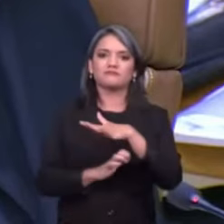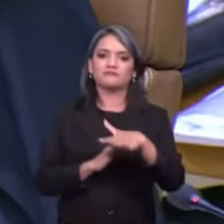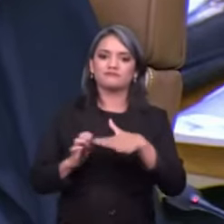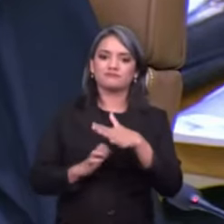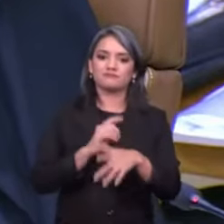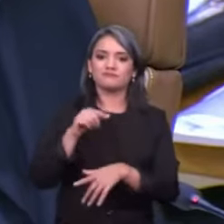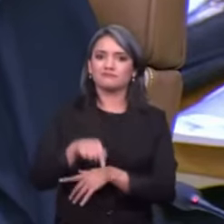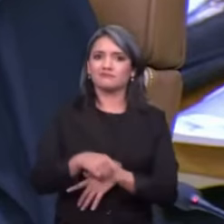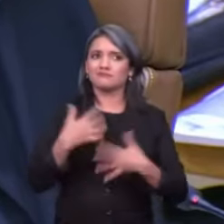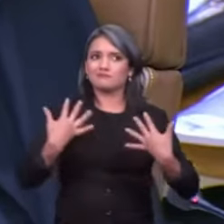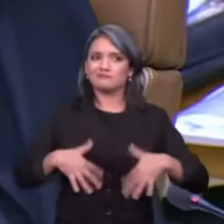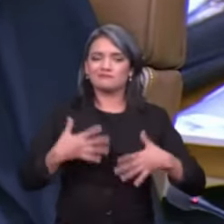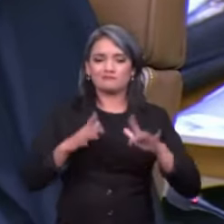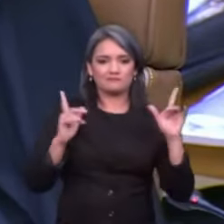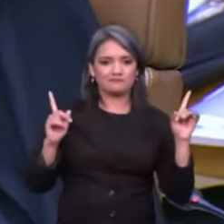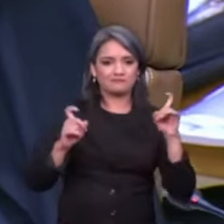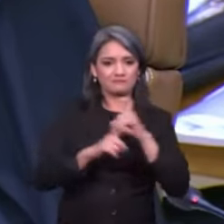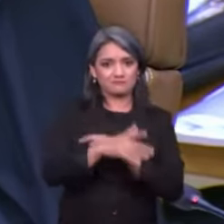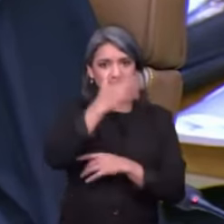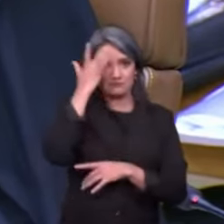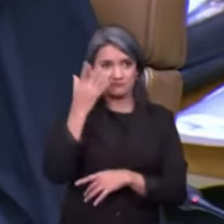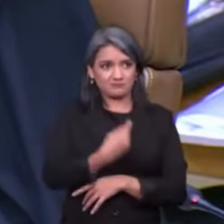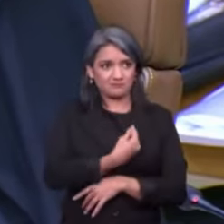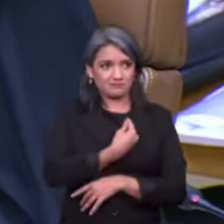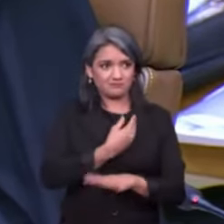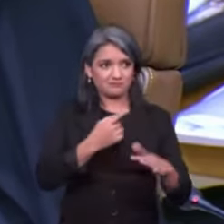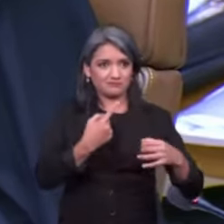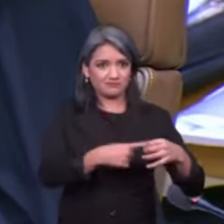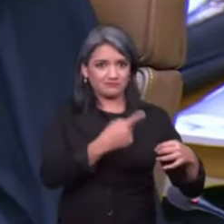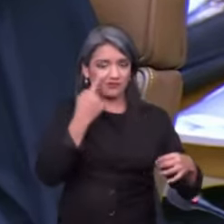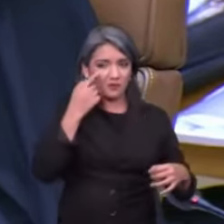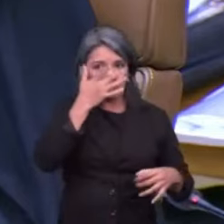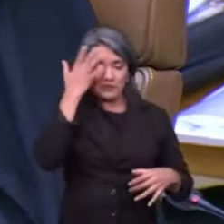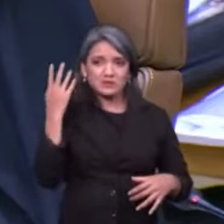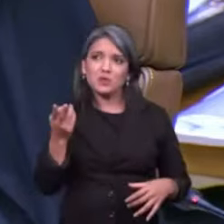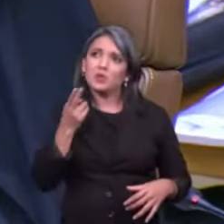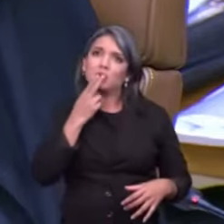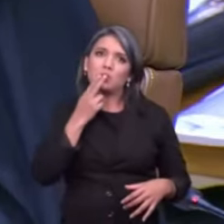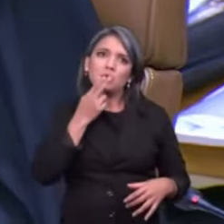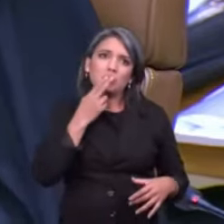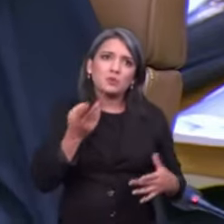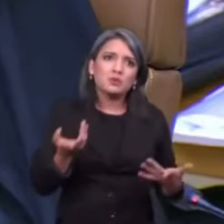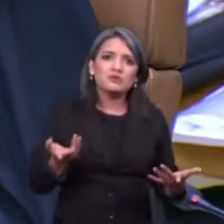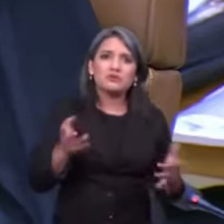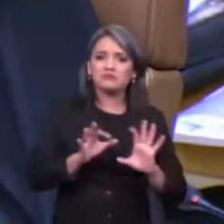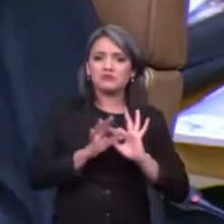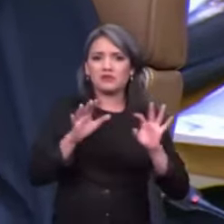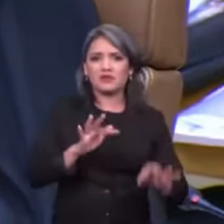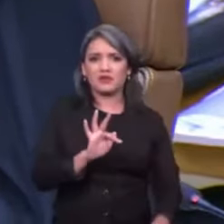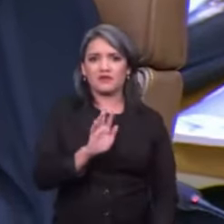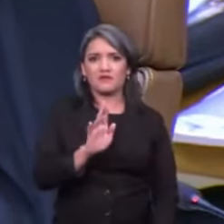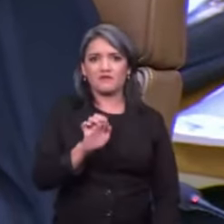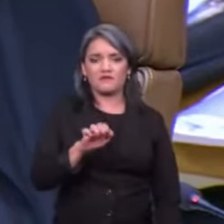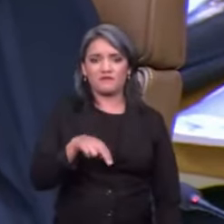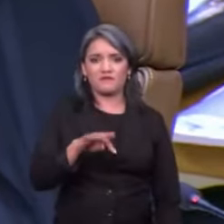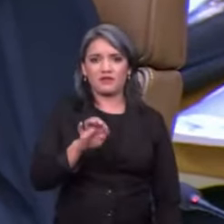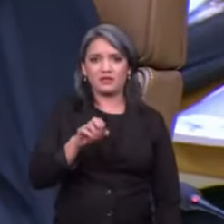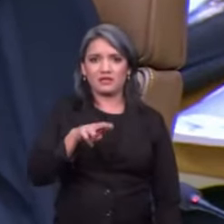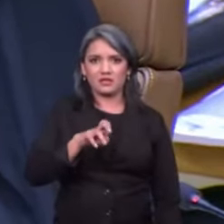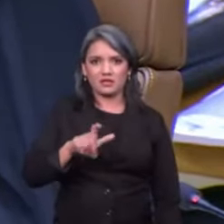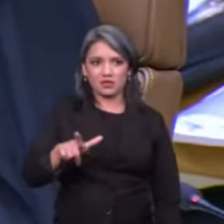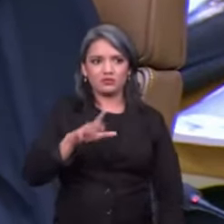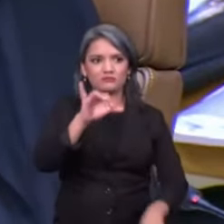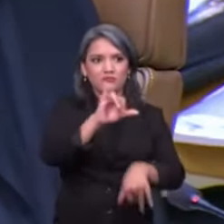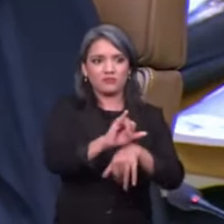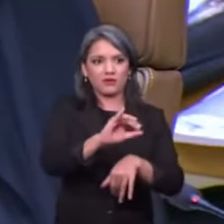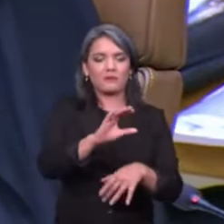mais exasperados. Os residentes da cidade relatam ter visto pessoas fumando abertamente fentanil nos centros da cidade, enquanto pequenas cidades já